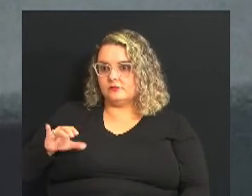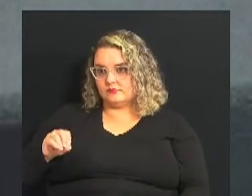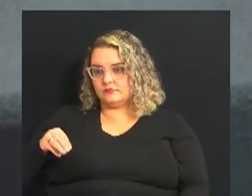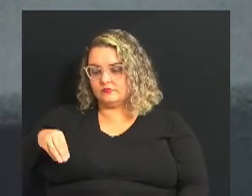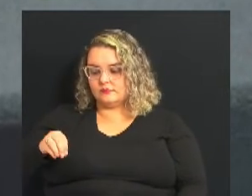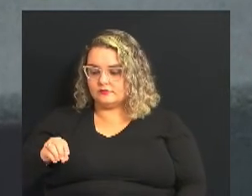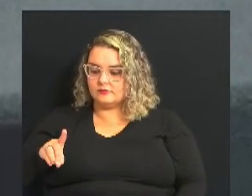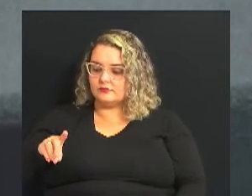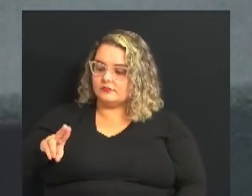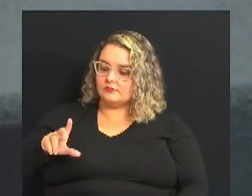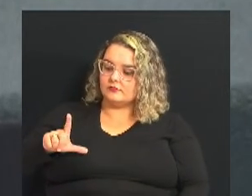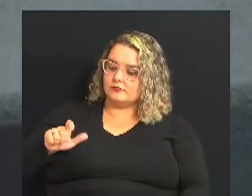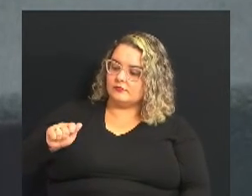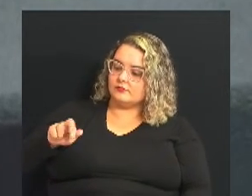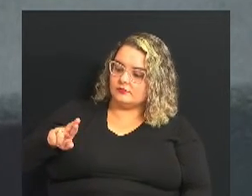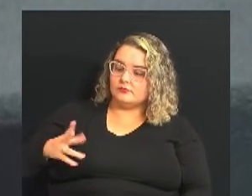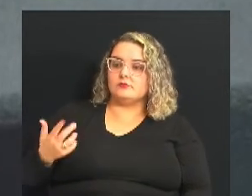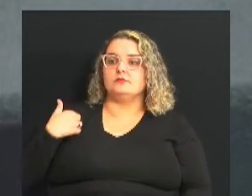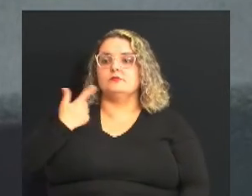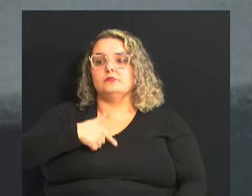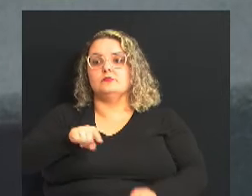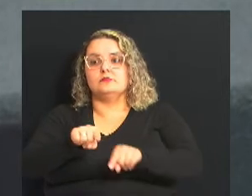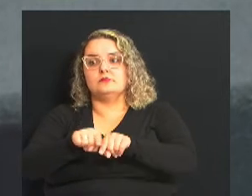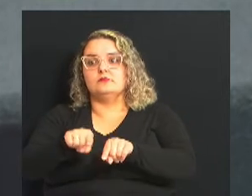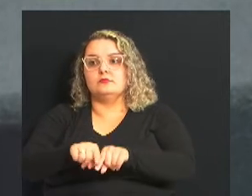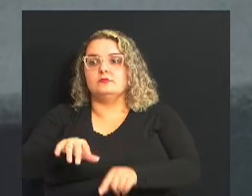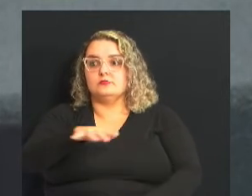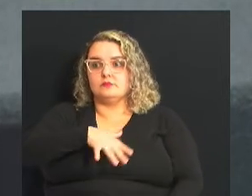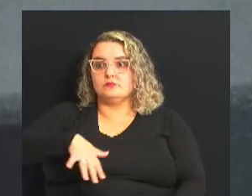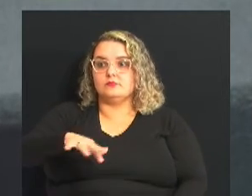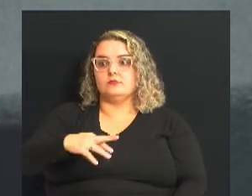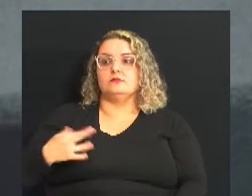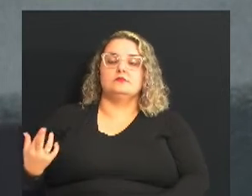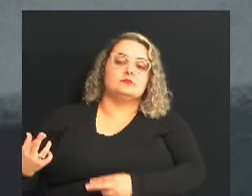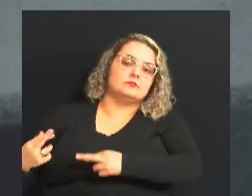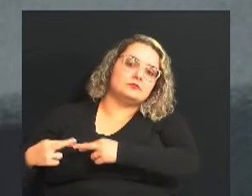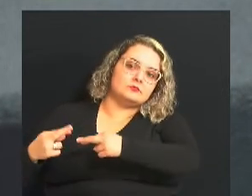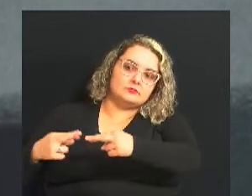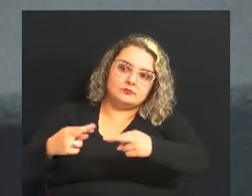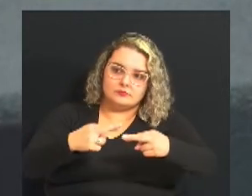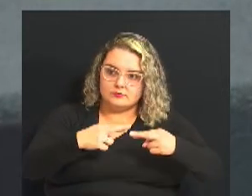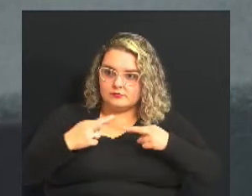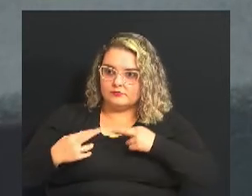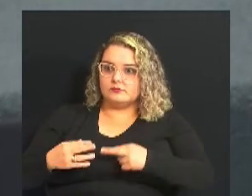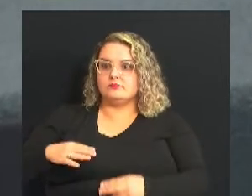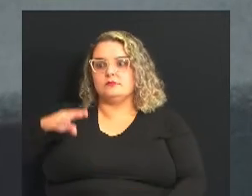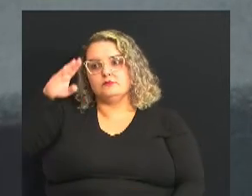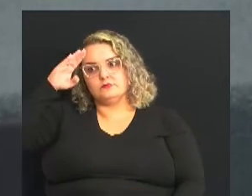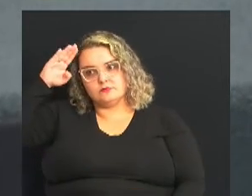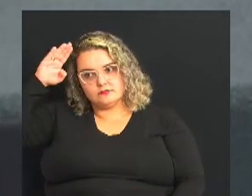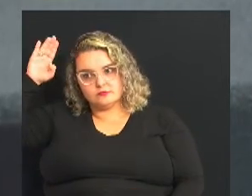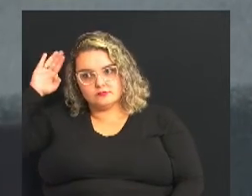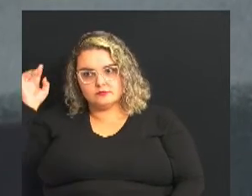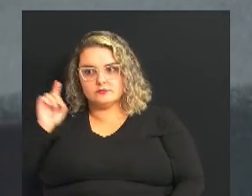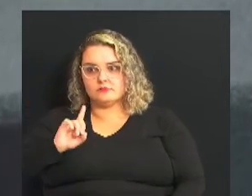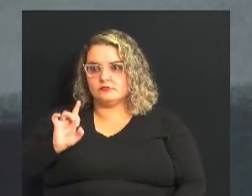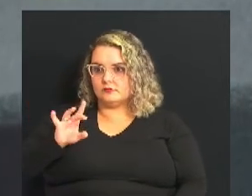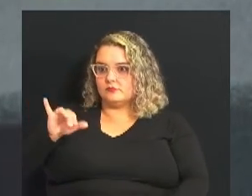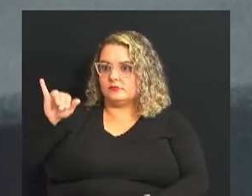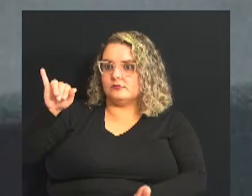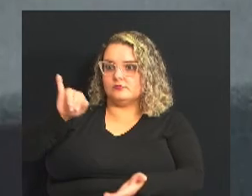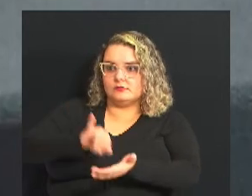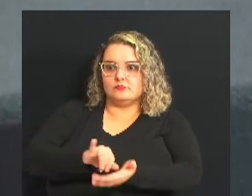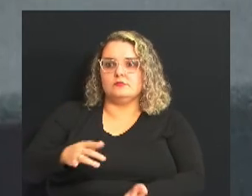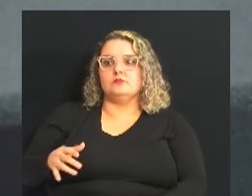também estamos, né, na área de redes. Nós fazemos redes acadêmicas, não só nas capitais, mas em